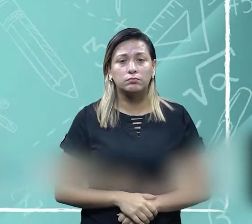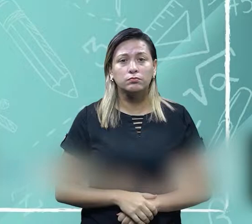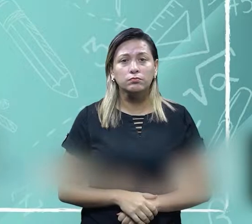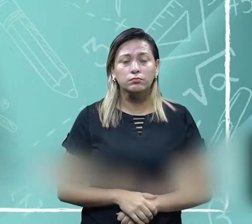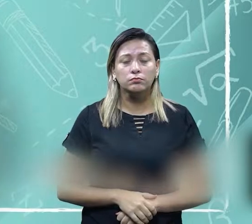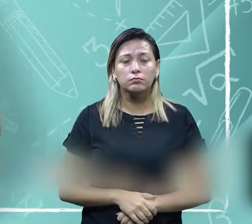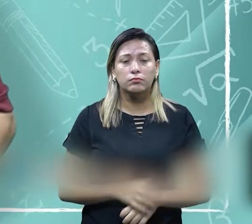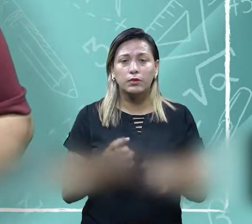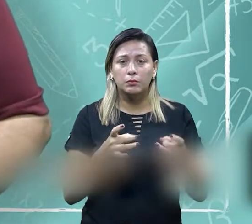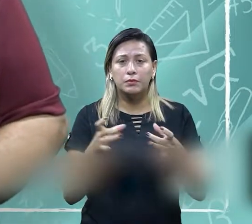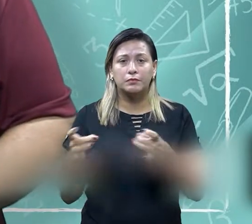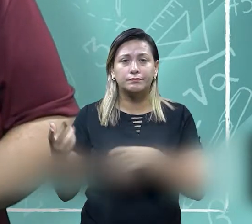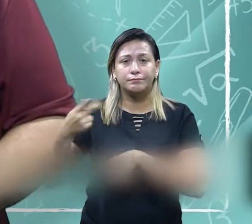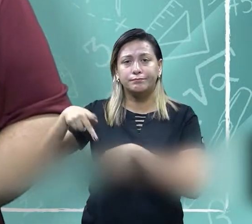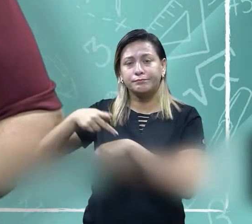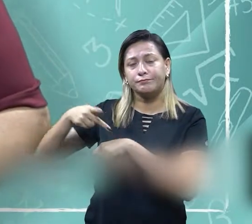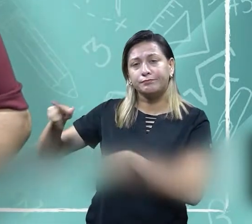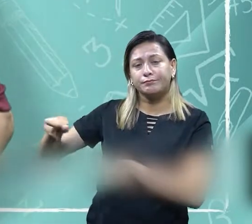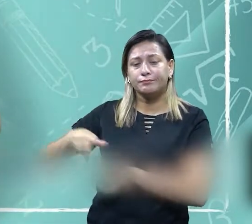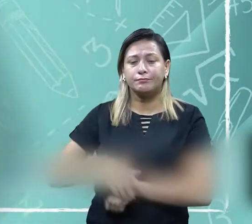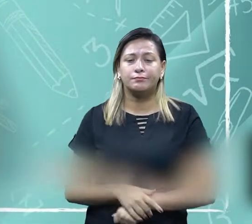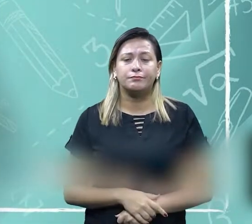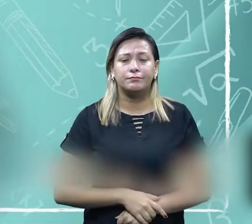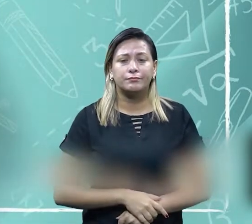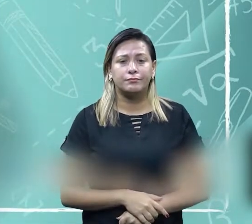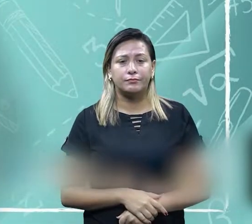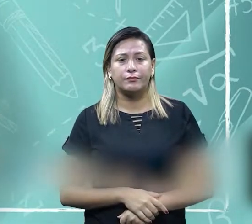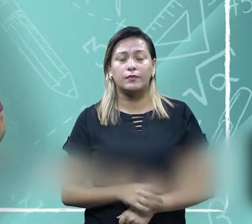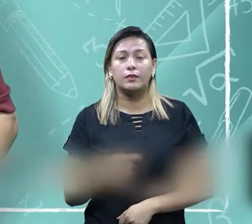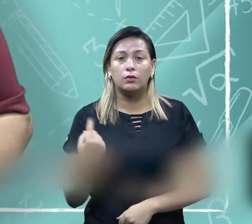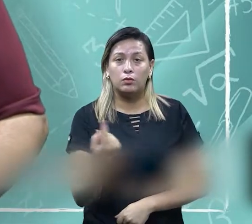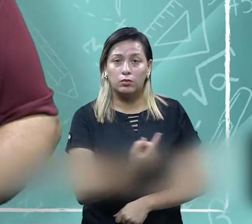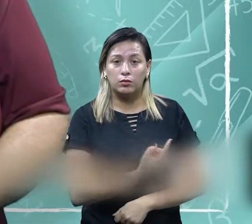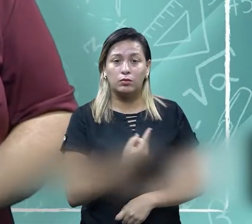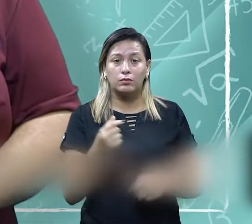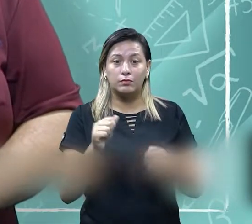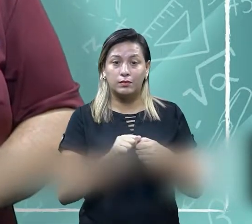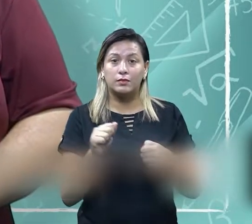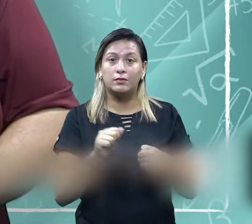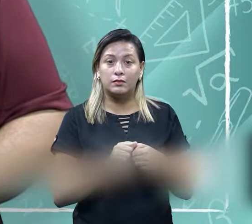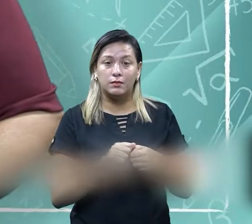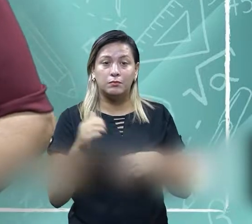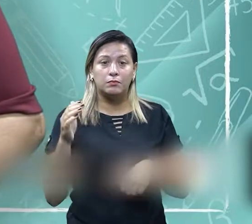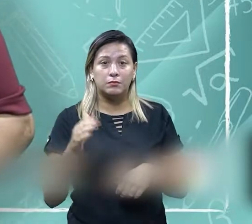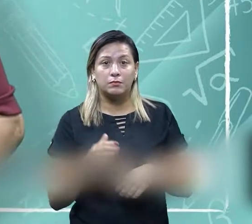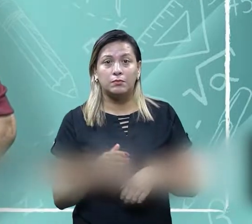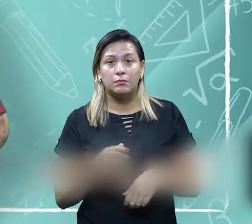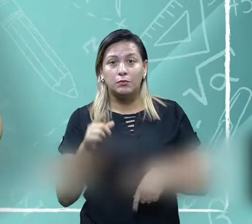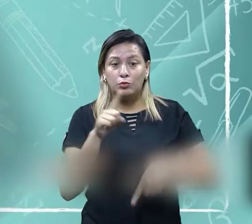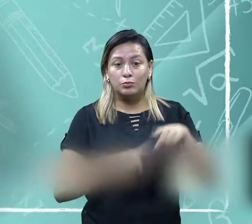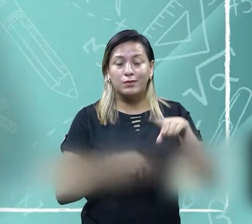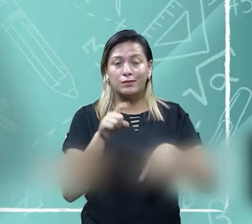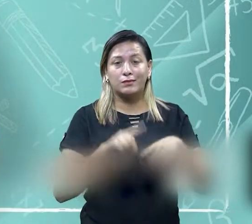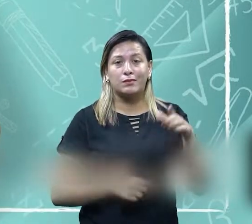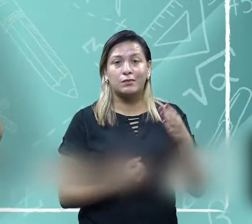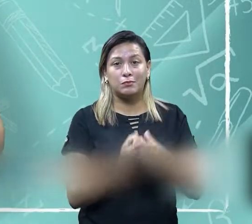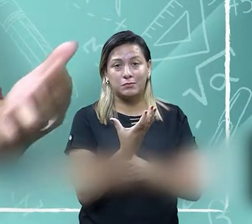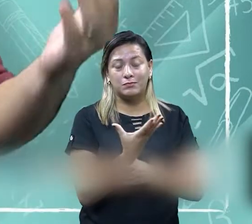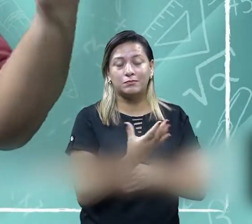característica muito interessante dentro do mercado exterior, é que nós produzimos mais matéria-prima